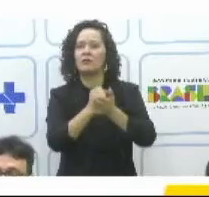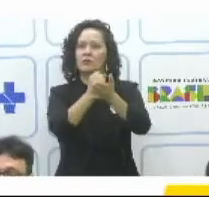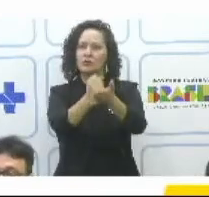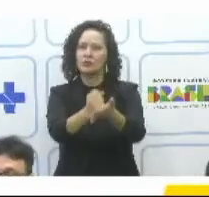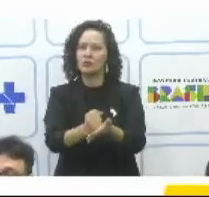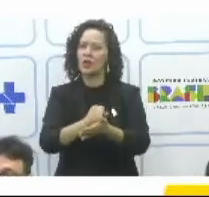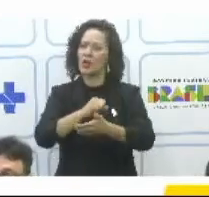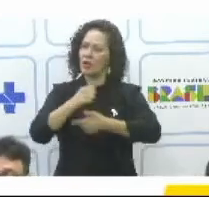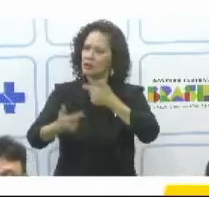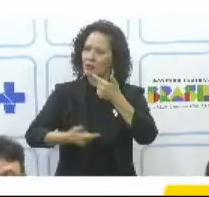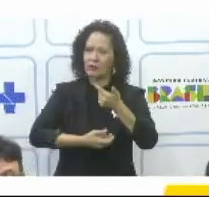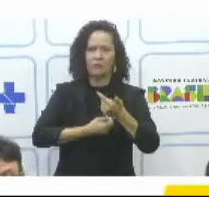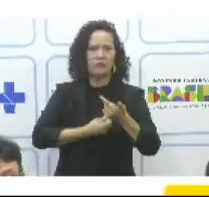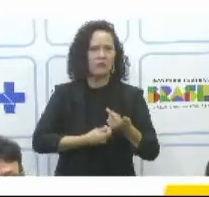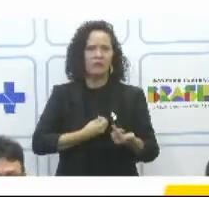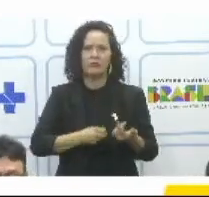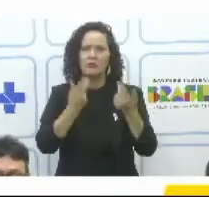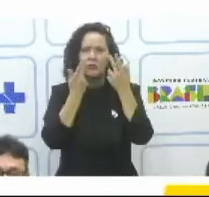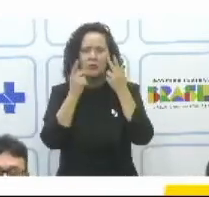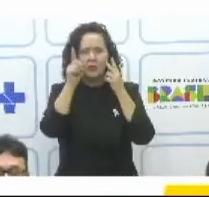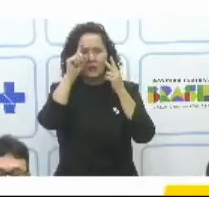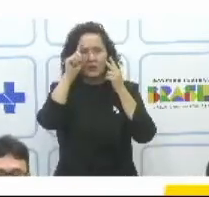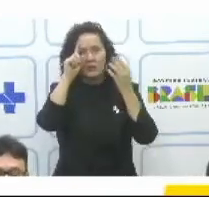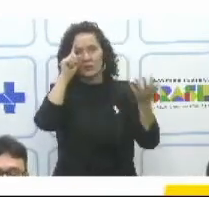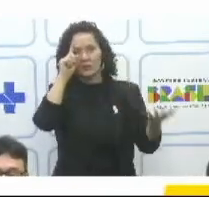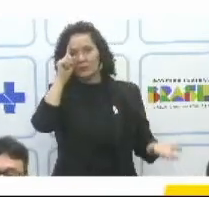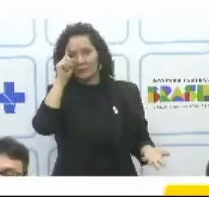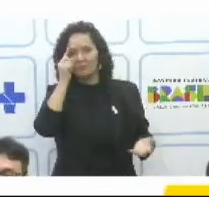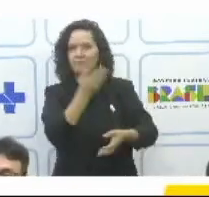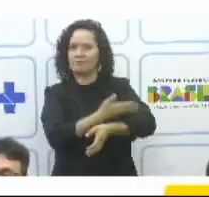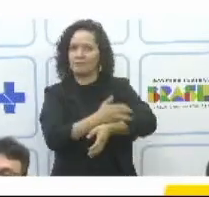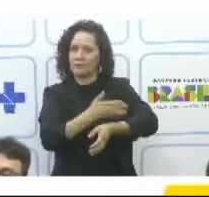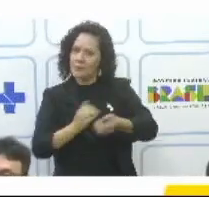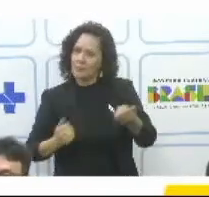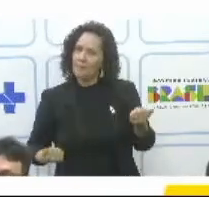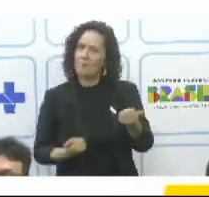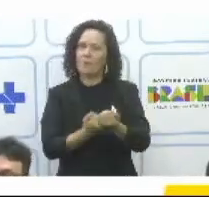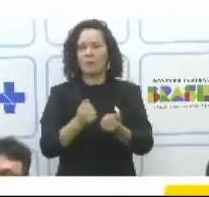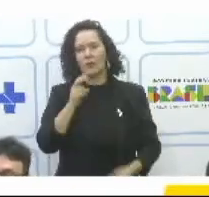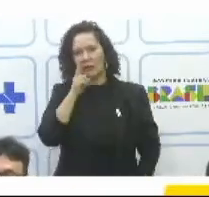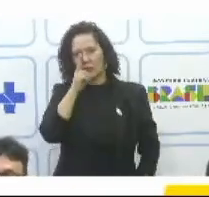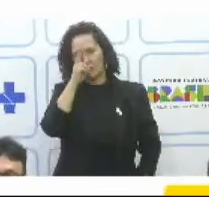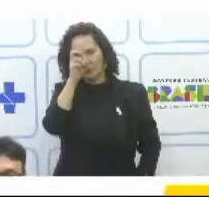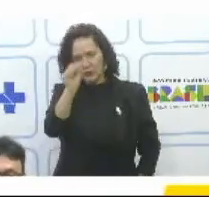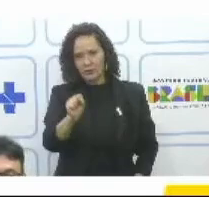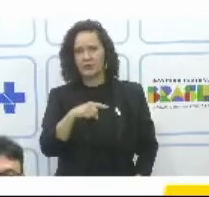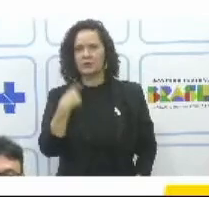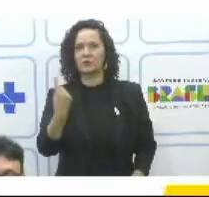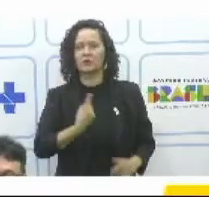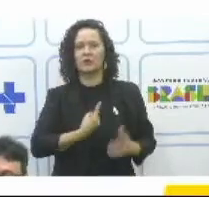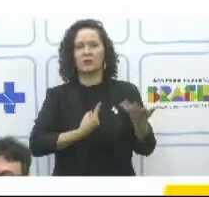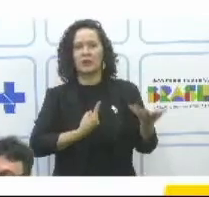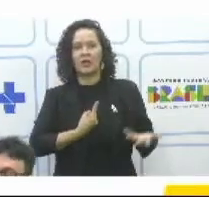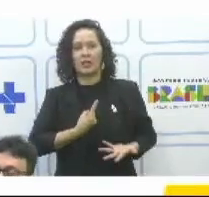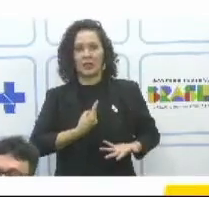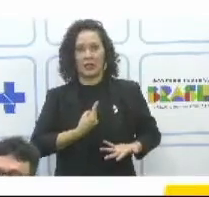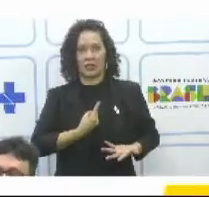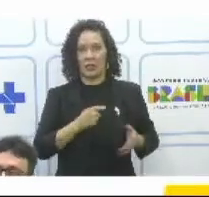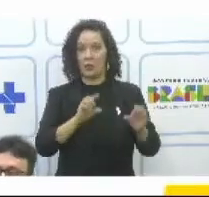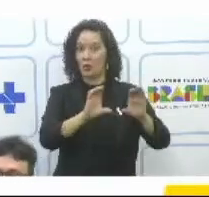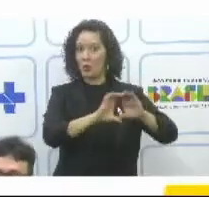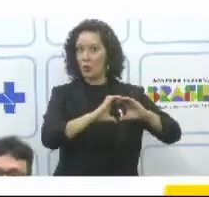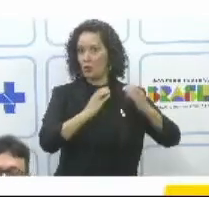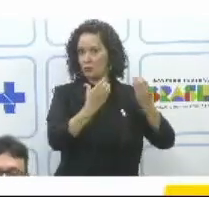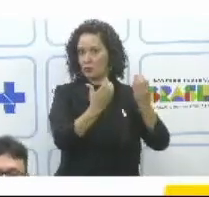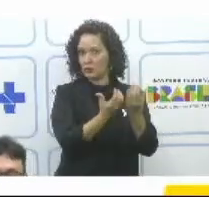suas atividades de vida diária. Então, práticas que vão fortalecer essa atividade